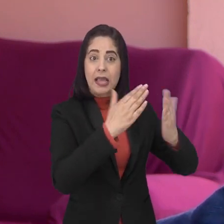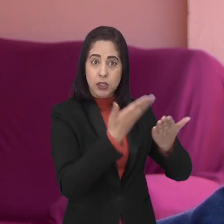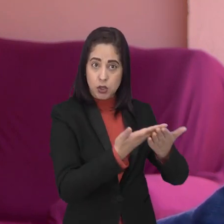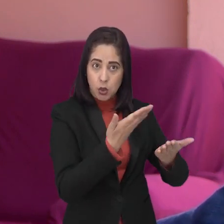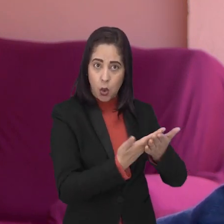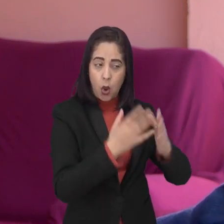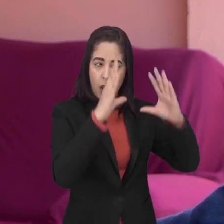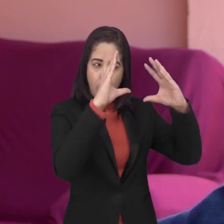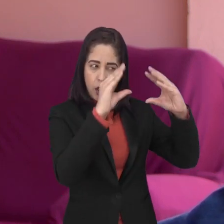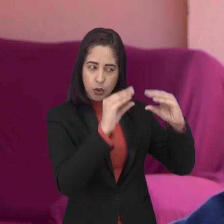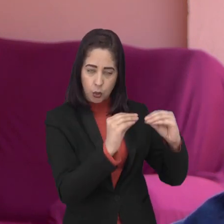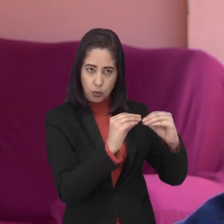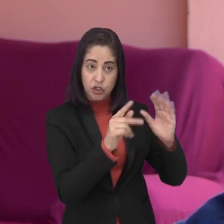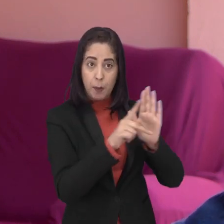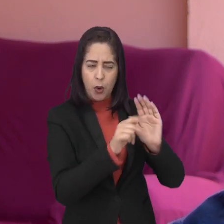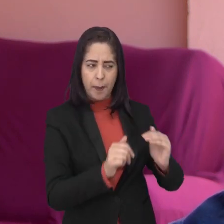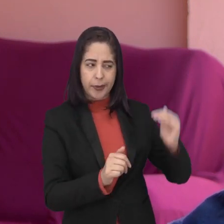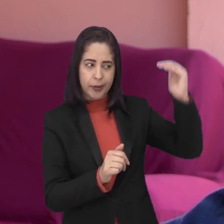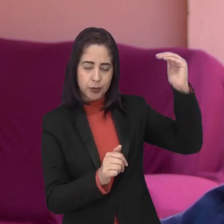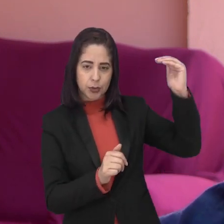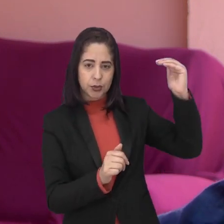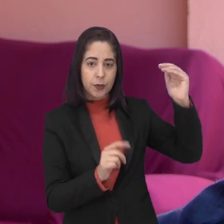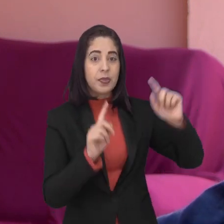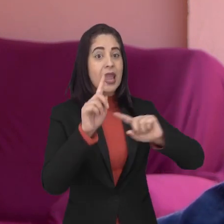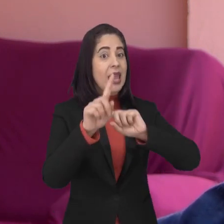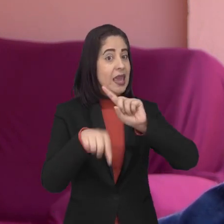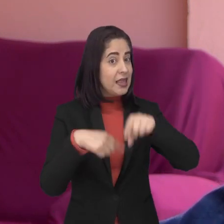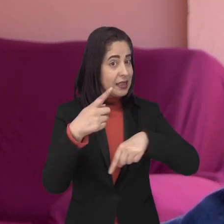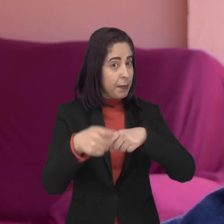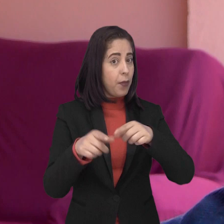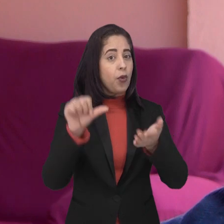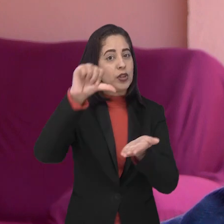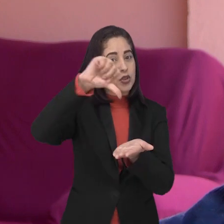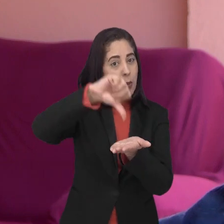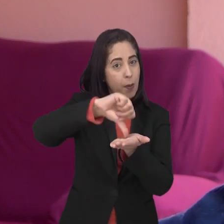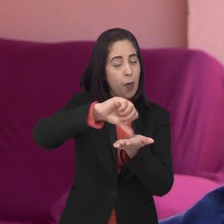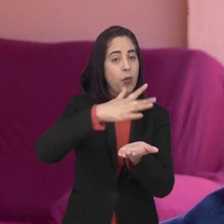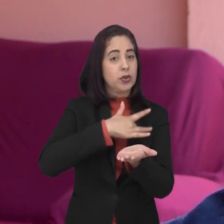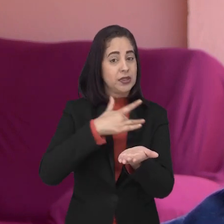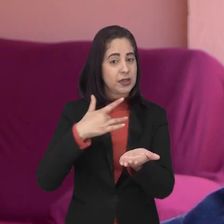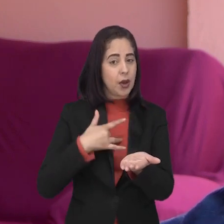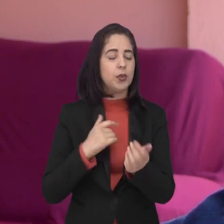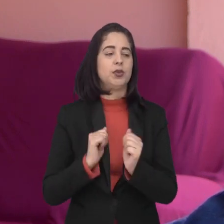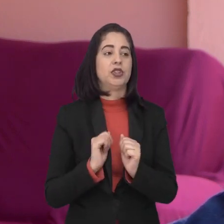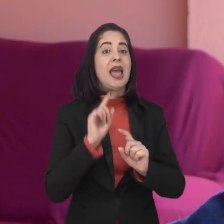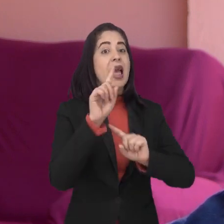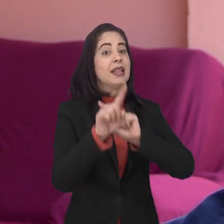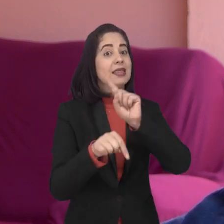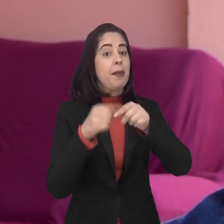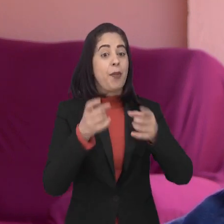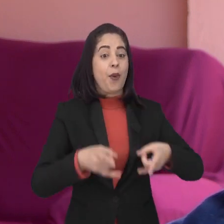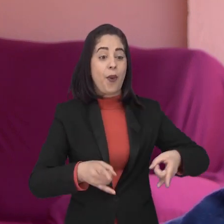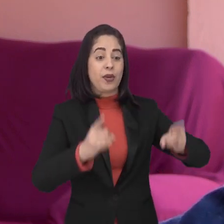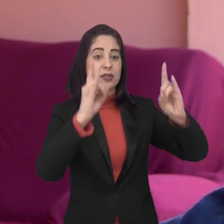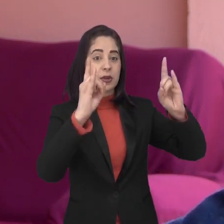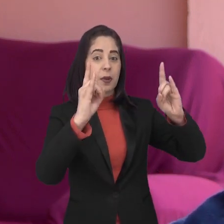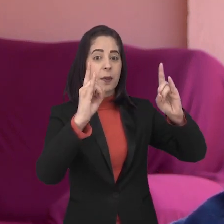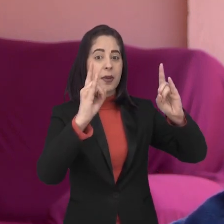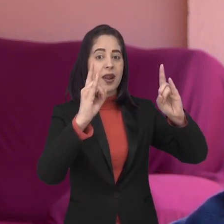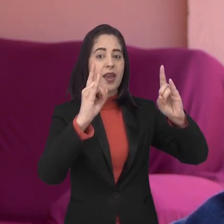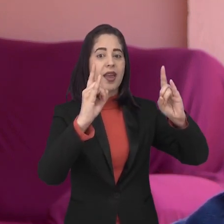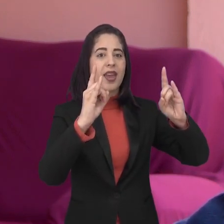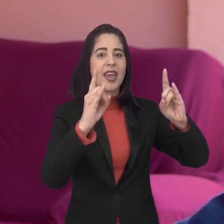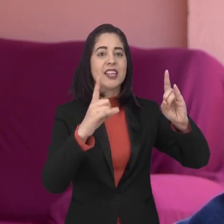noturna para adulto e um postinho médico. Depois funcionou também